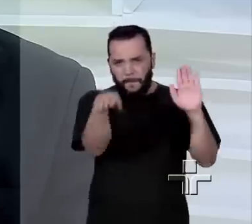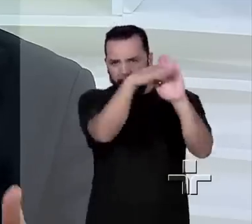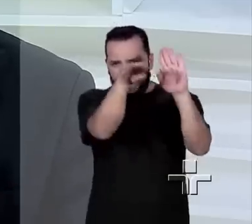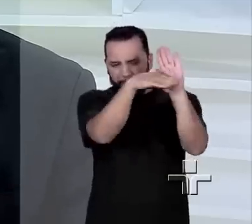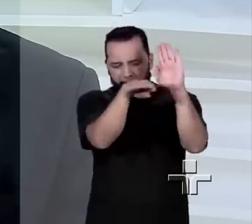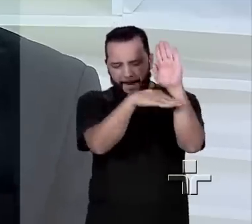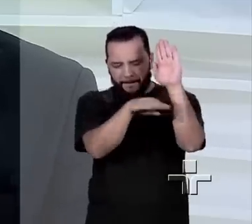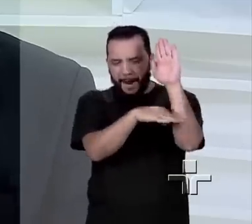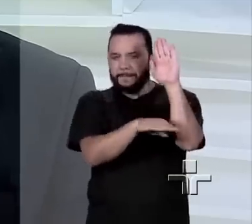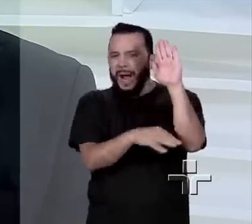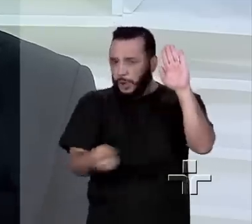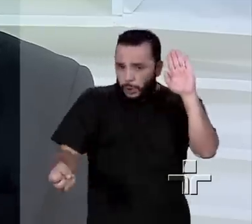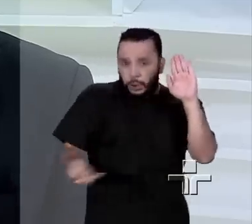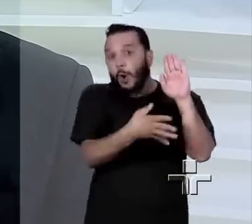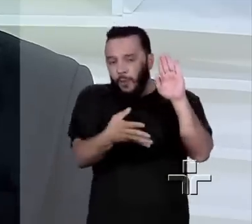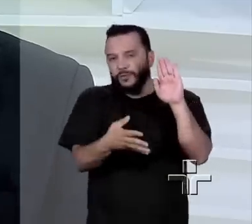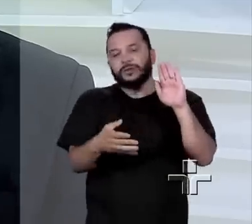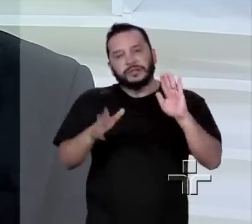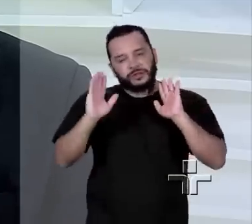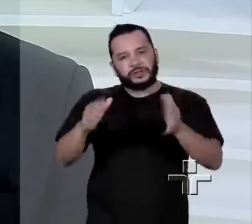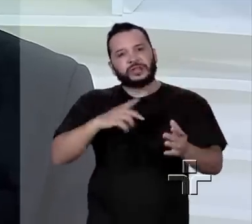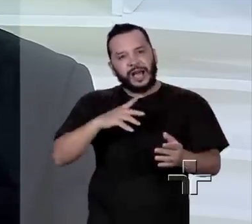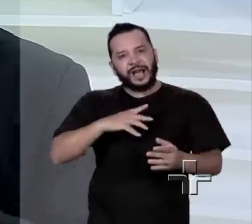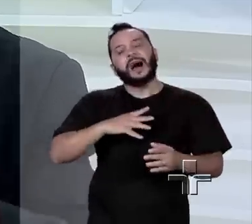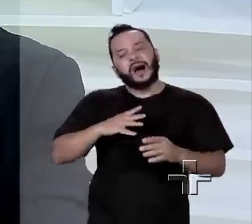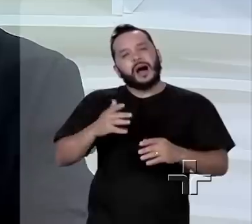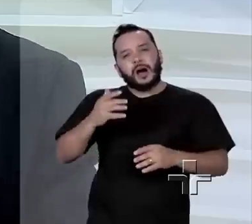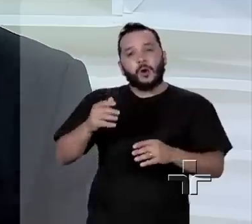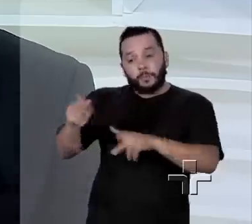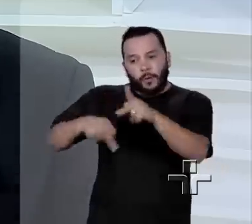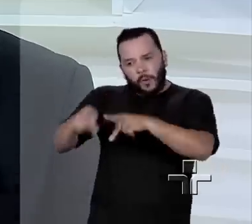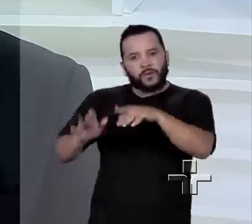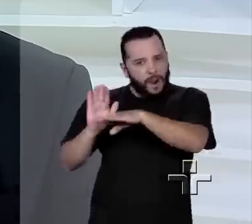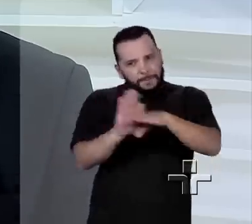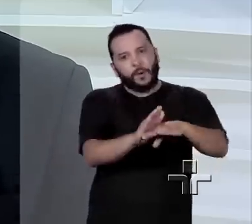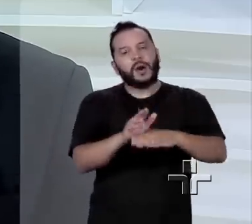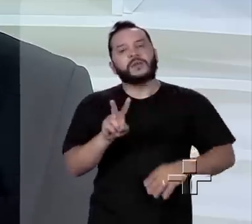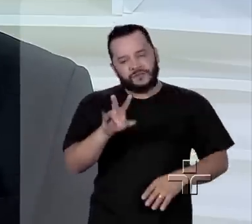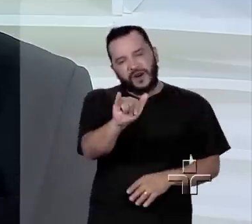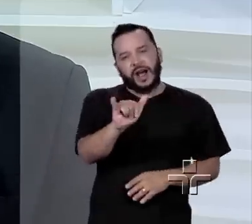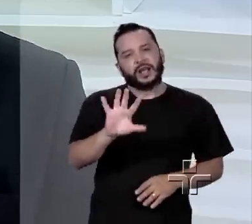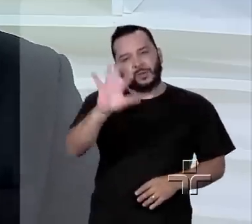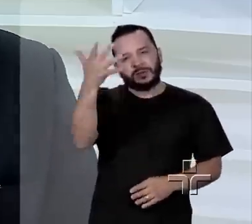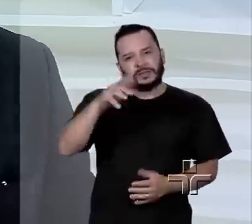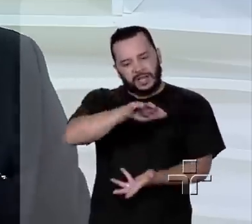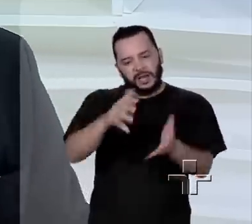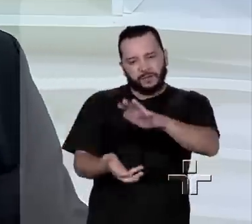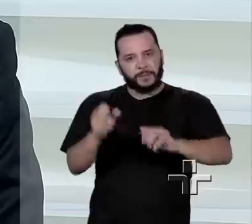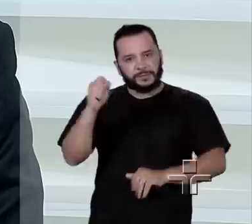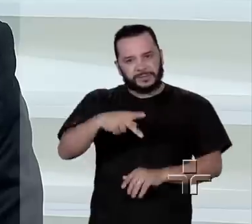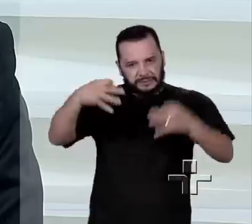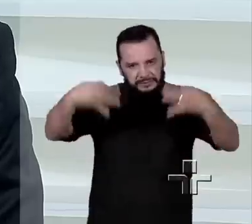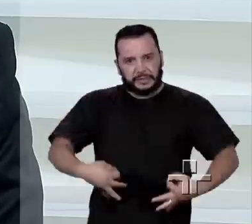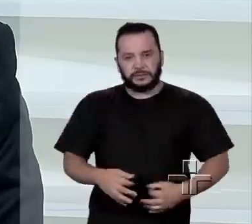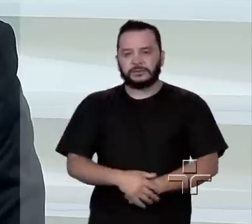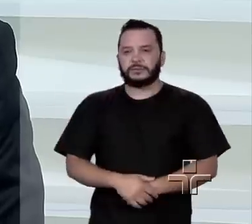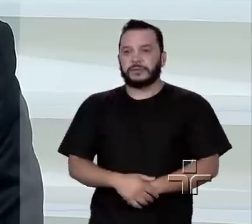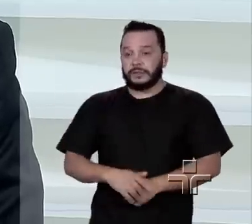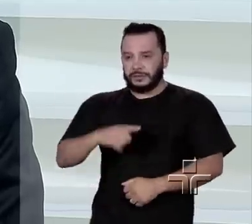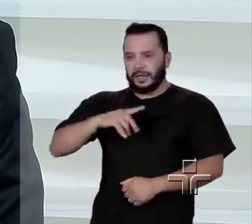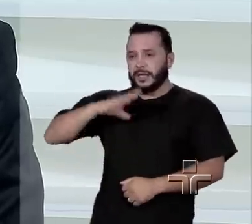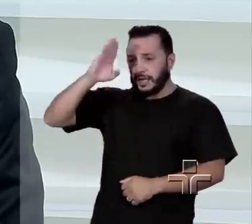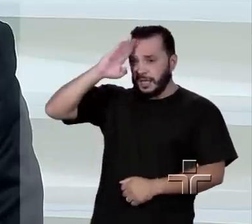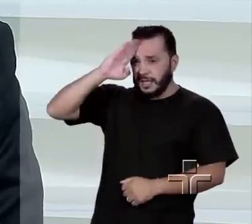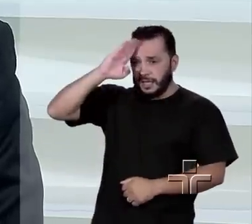com a legitimidade de quase 60 milhões de votos, e aí nós vamos ter uma reforma adequada. Senador, a intervenção na segurança do Rio